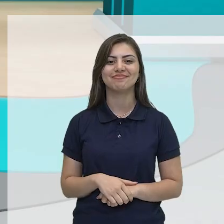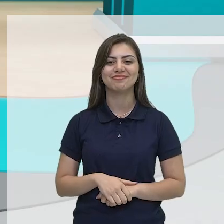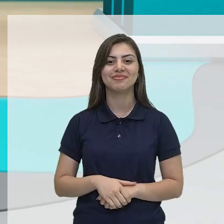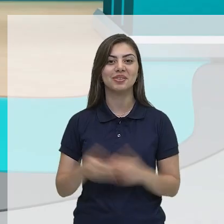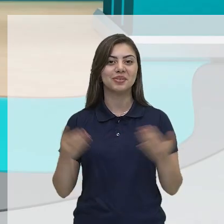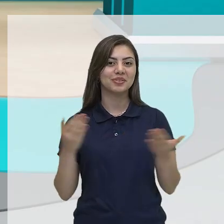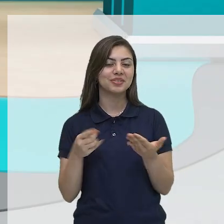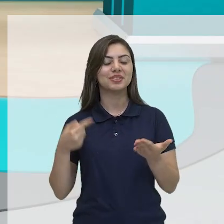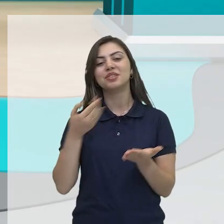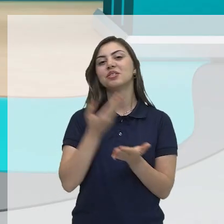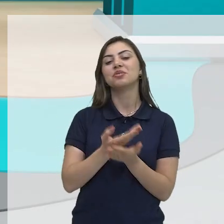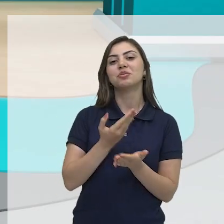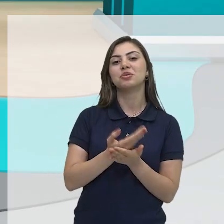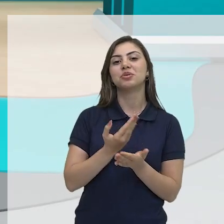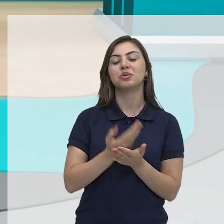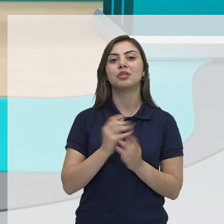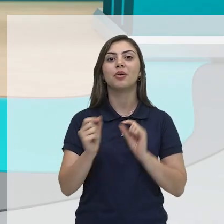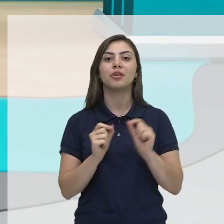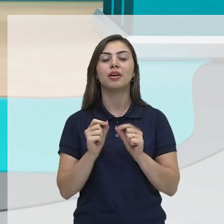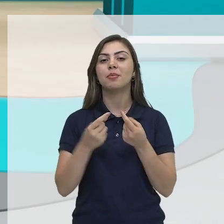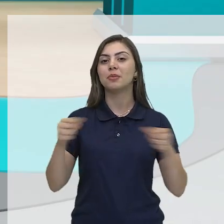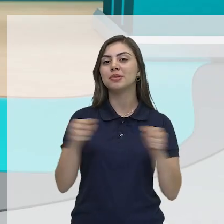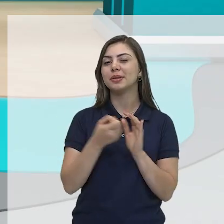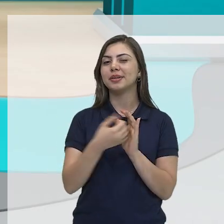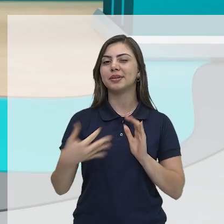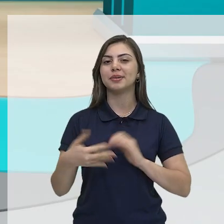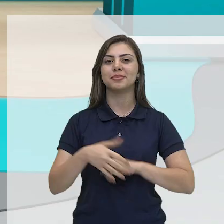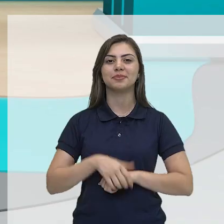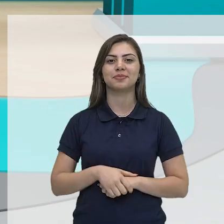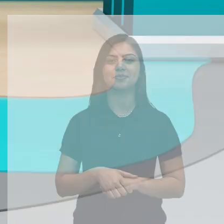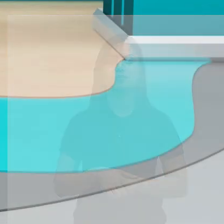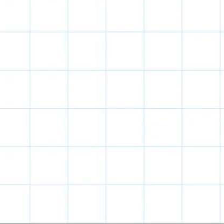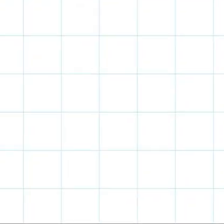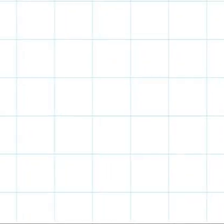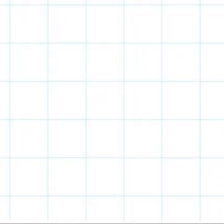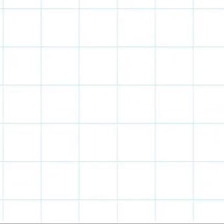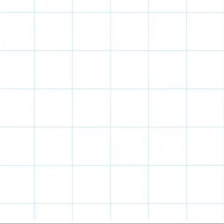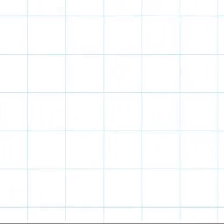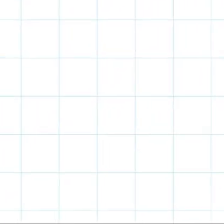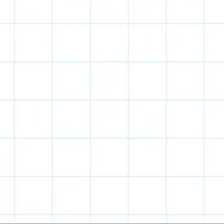Então, nesta aula, nós vamos conversar sobre os elementos da música.